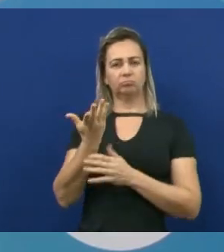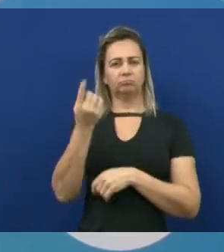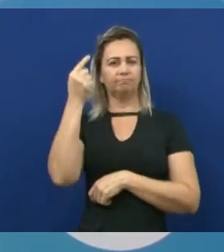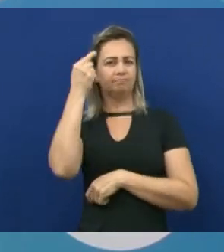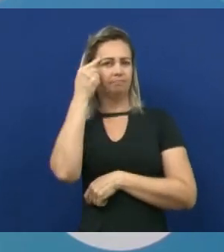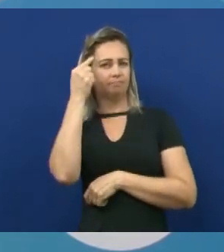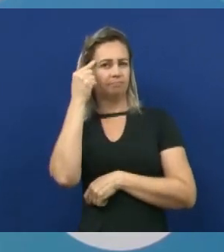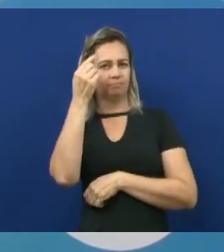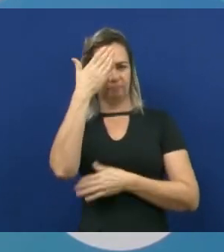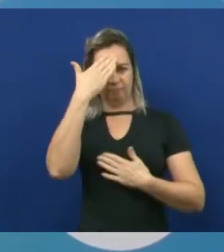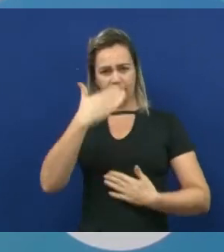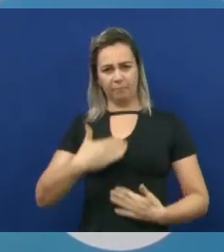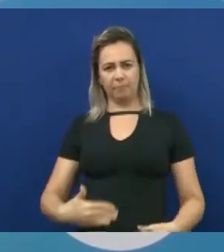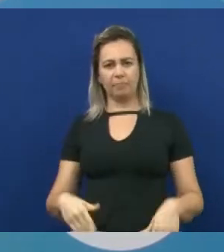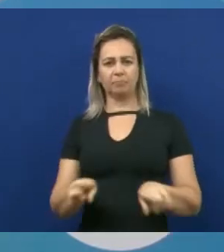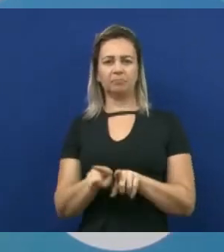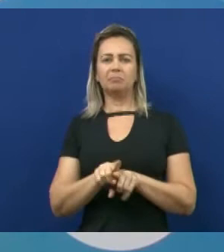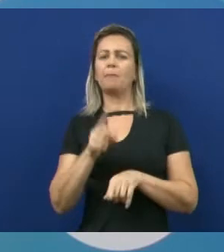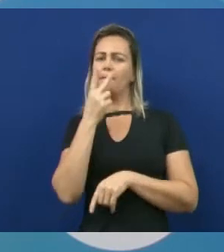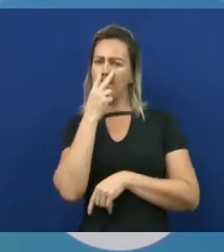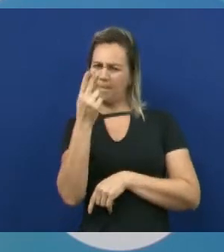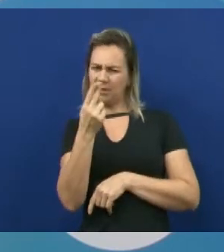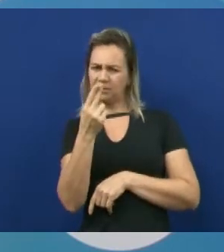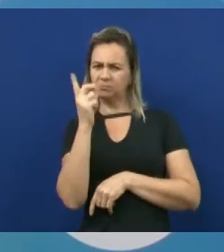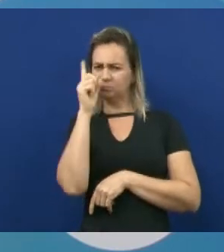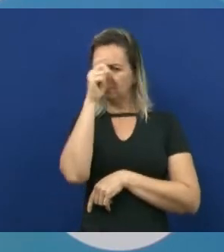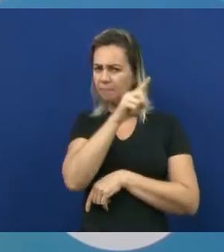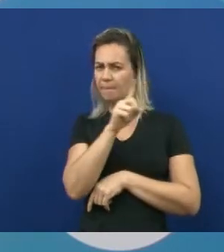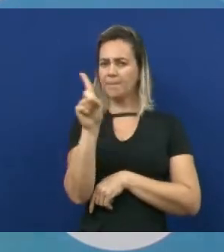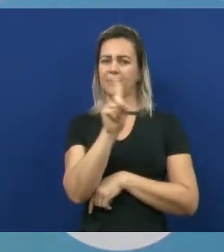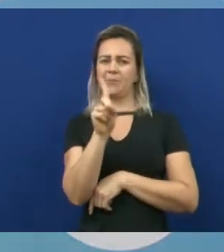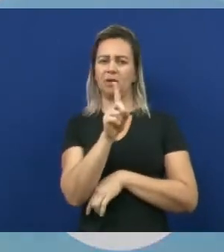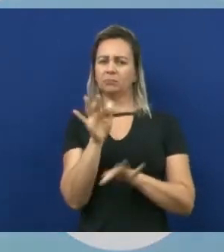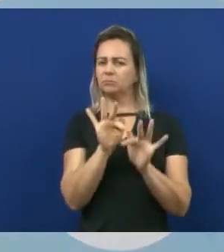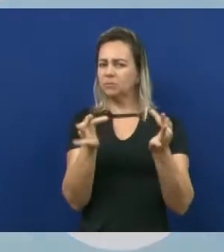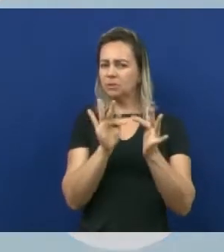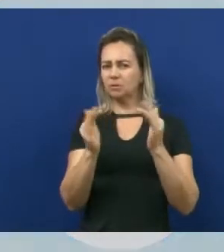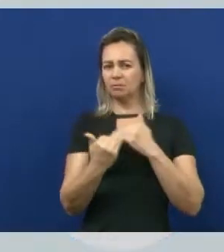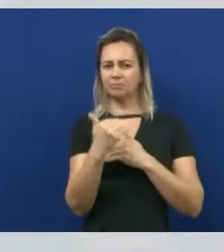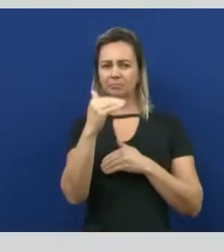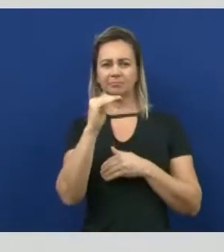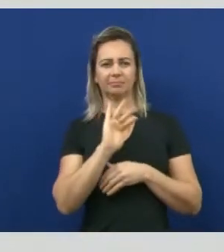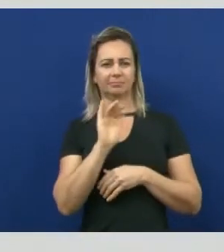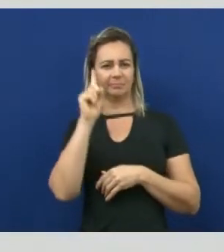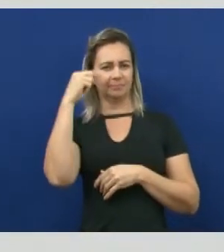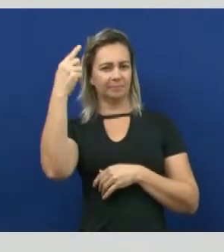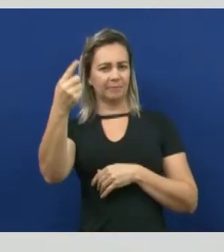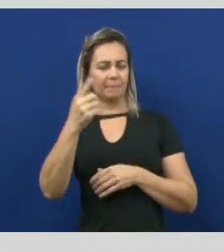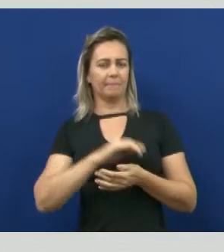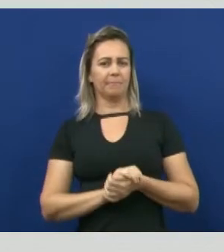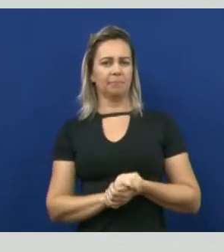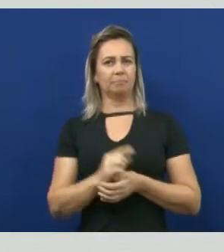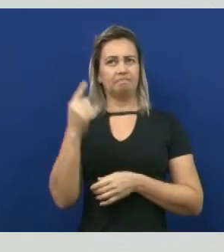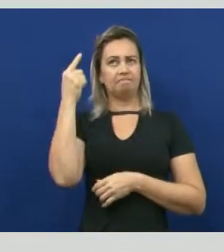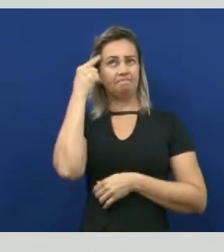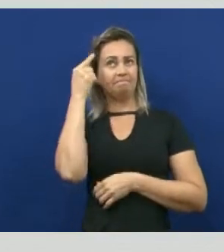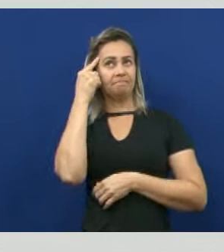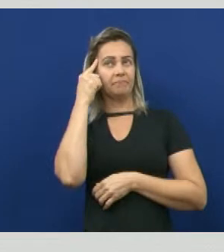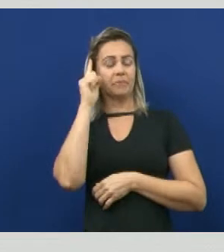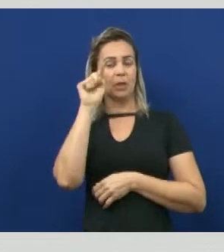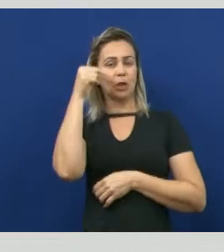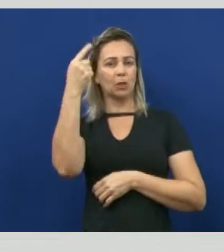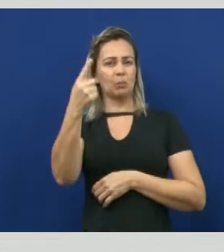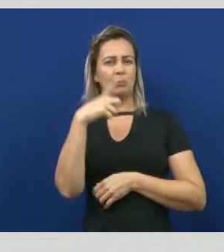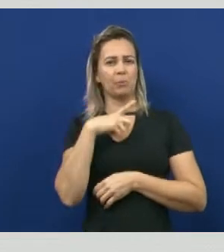pensamento humano. Olha, parece ser complexo, né? Mas não, você vai entender mais à frente. Olha só, imagina que o paradigma seja